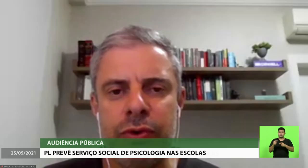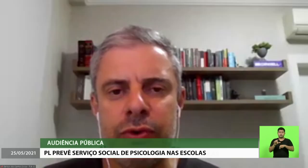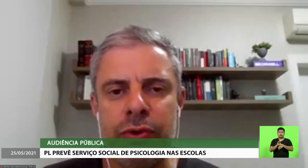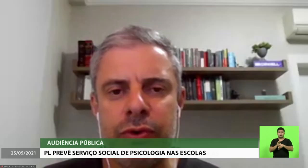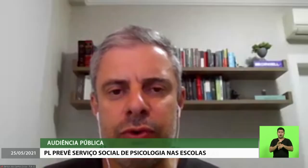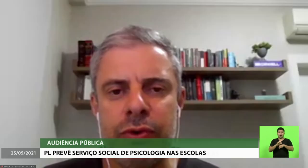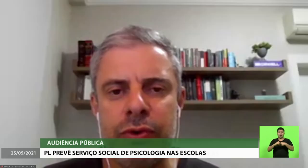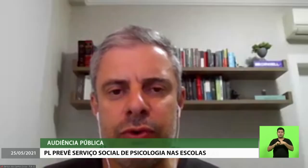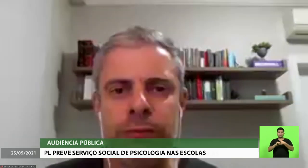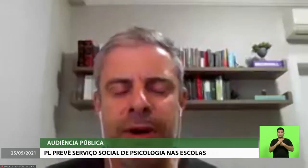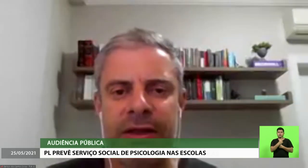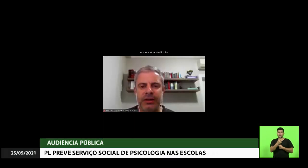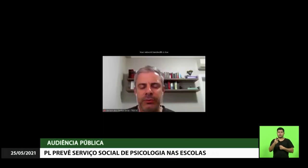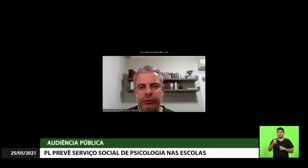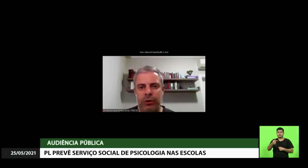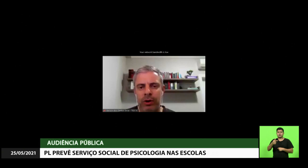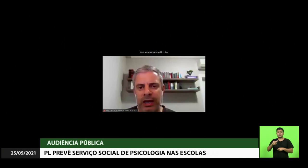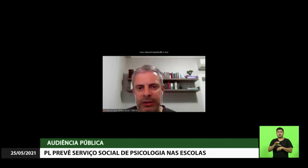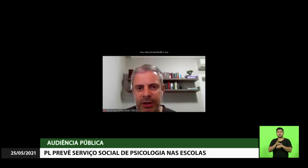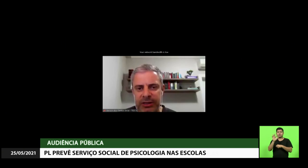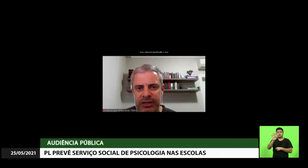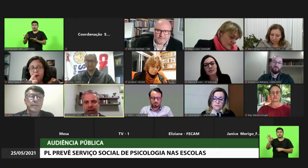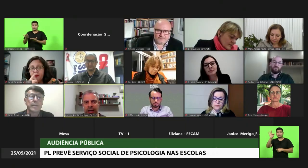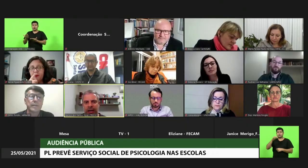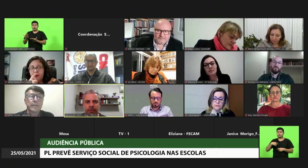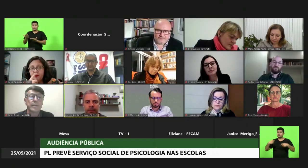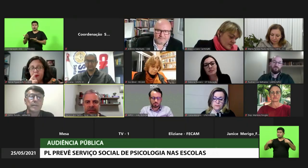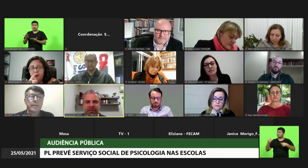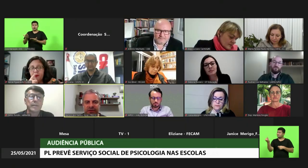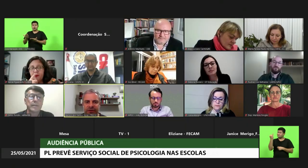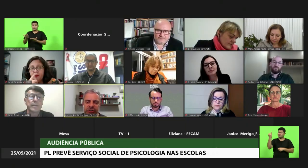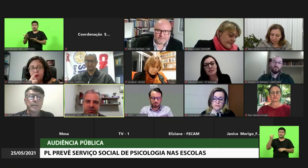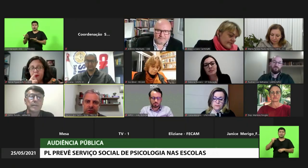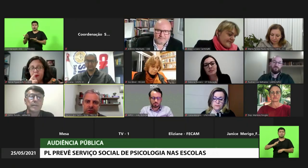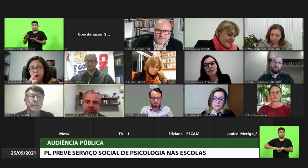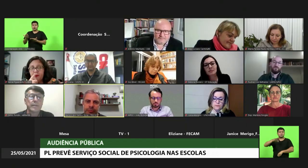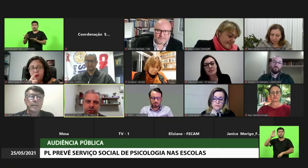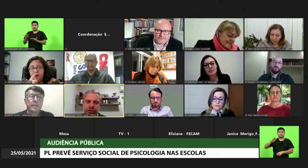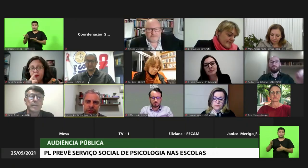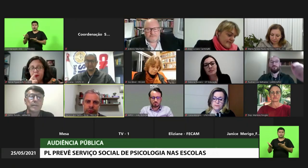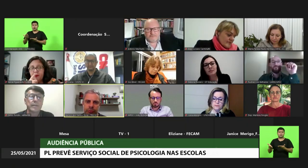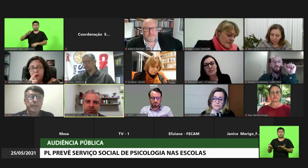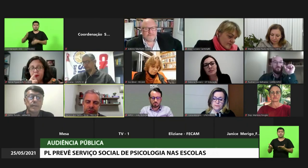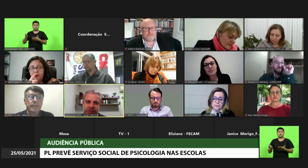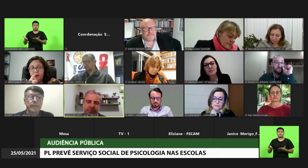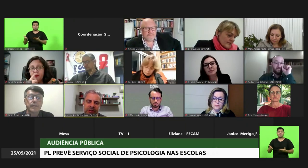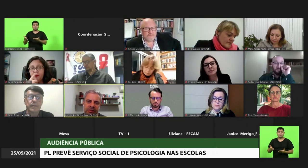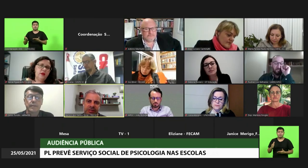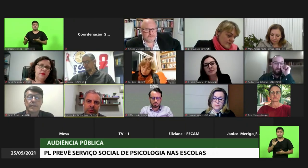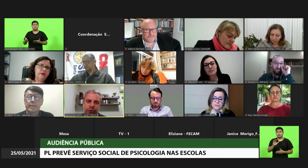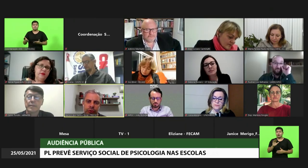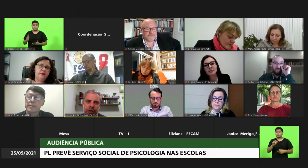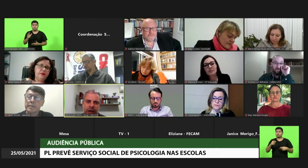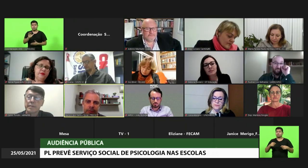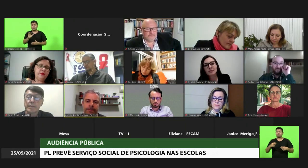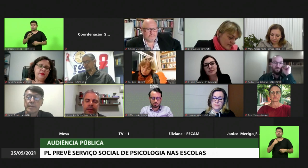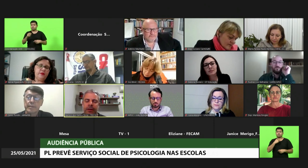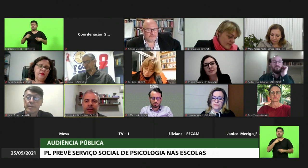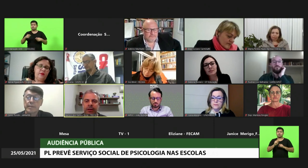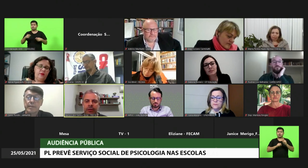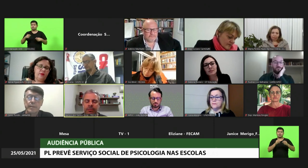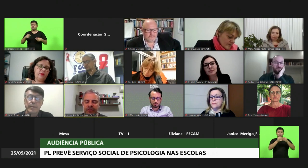temos que considerar isso para que temos uma correta implementação, mas sem fragilizar outras políticas públicas. Isso sempre tem que estar muito